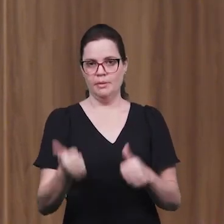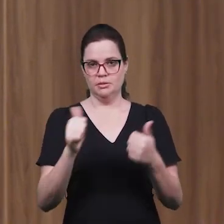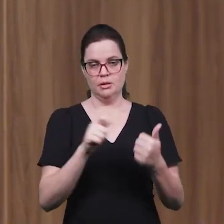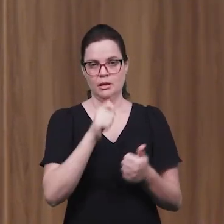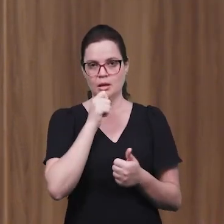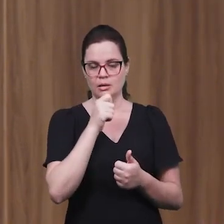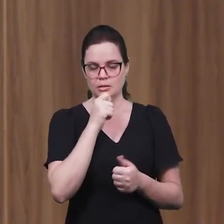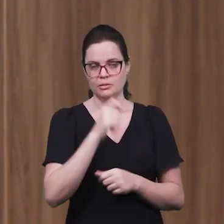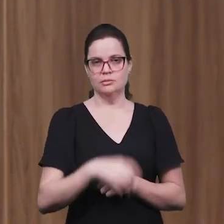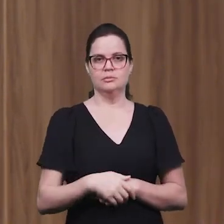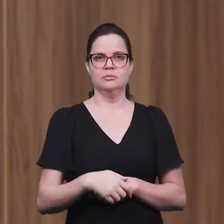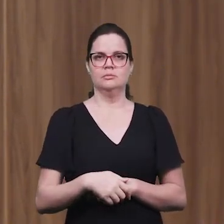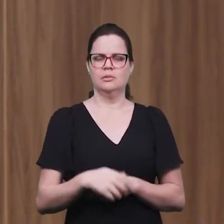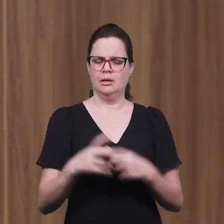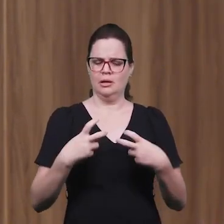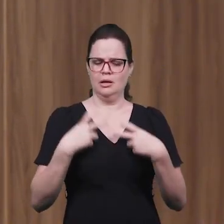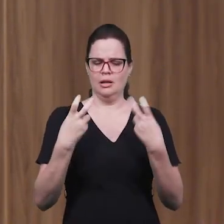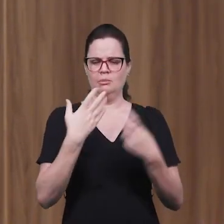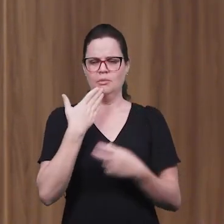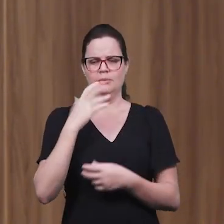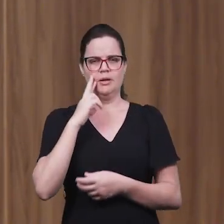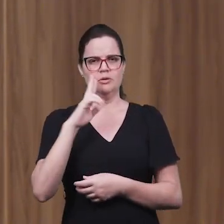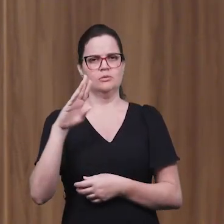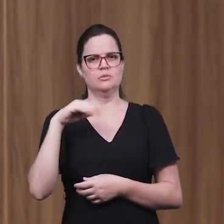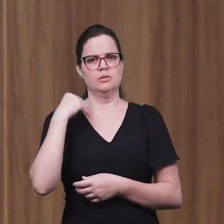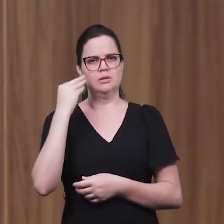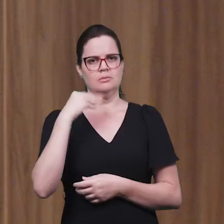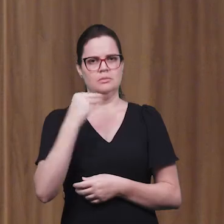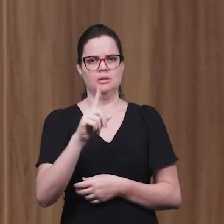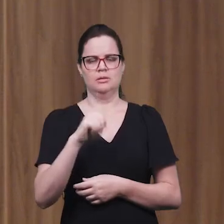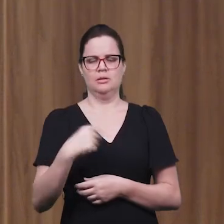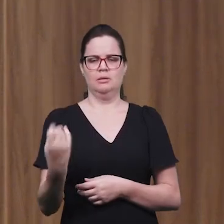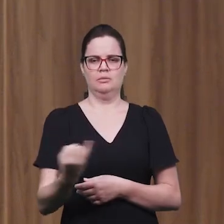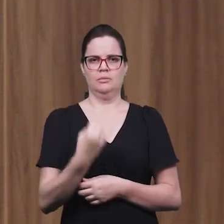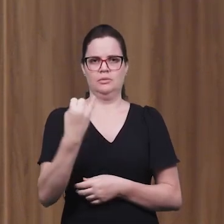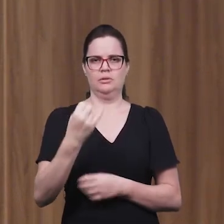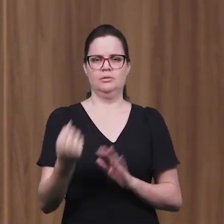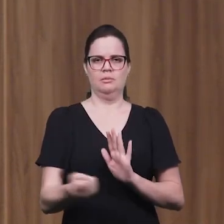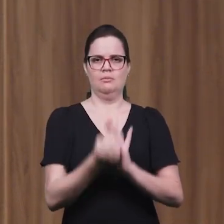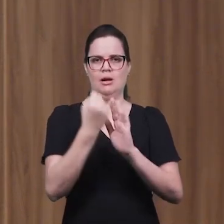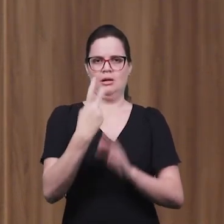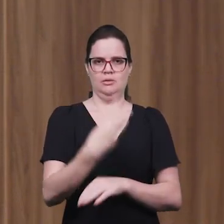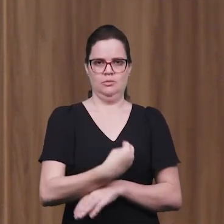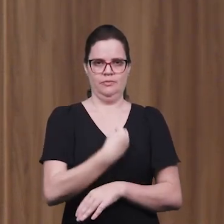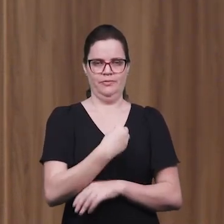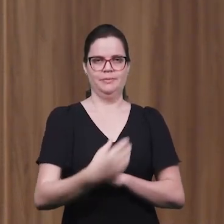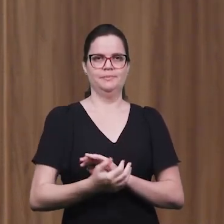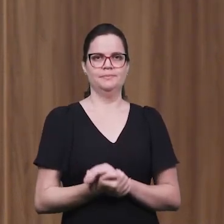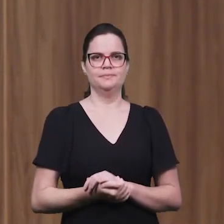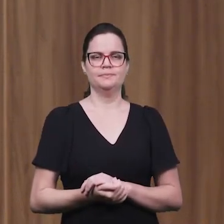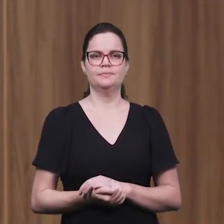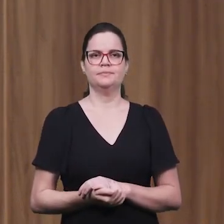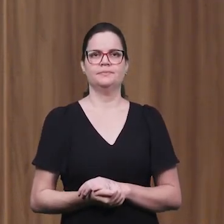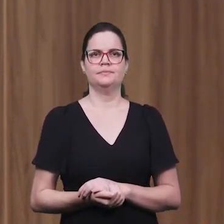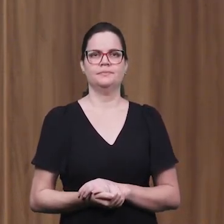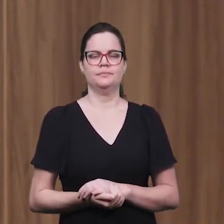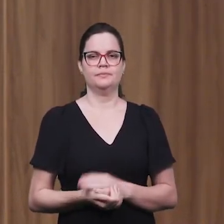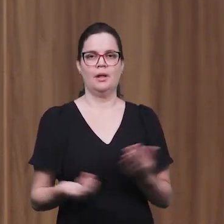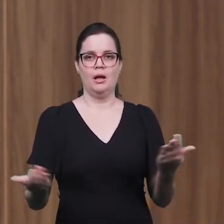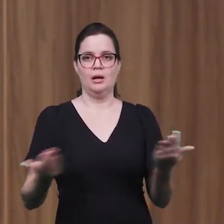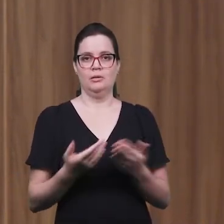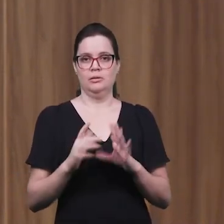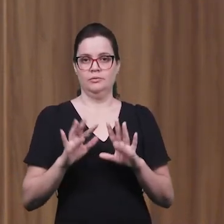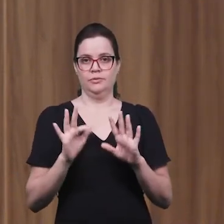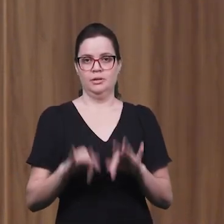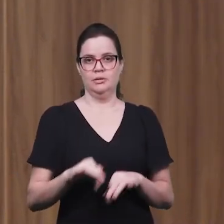são batizados, clame ao Senhor por essa experiência que é algo único que marcará a sua vida. Nós estamos